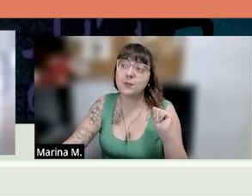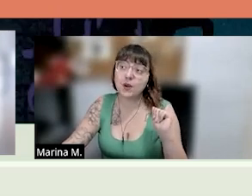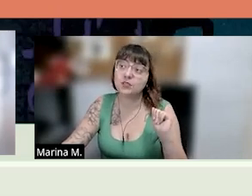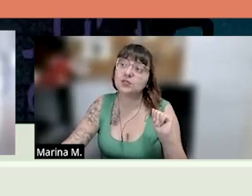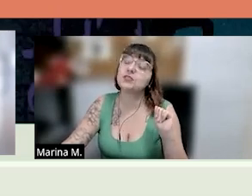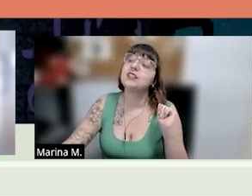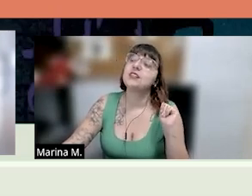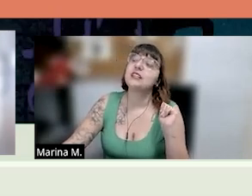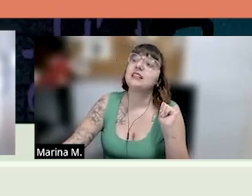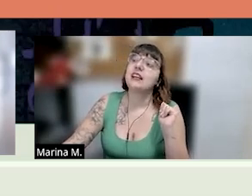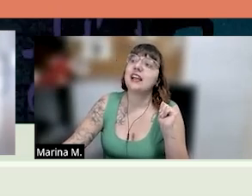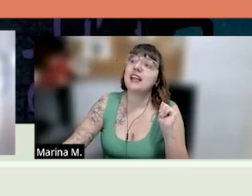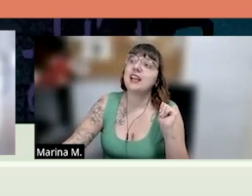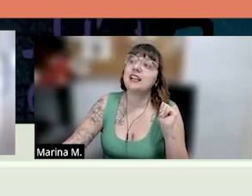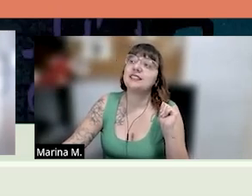mas eu posso